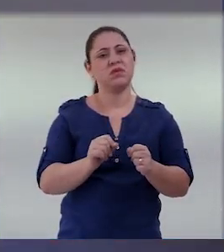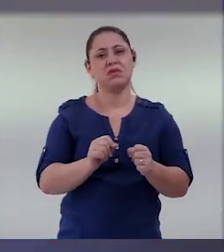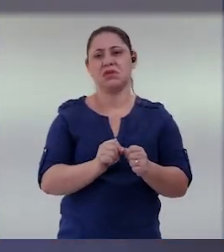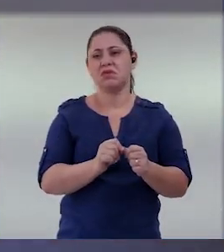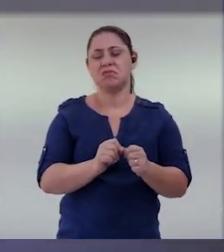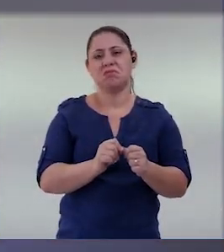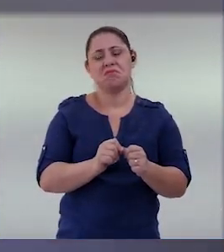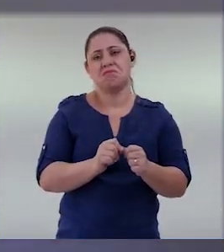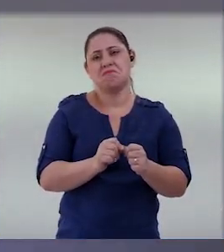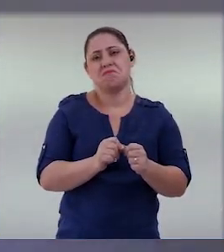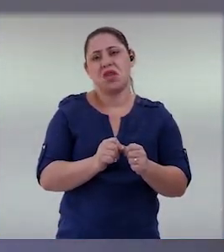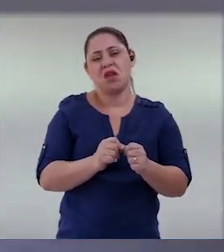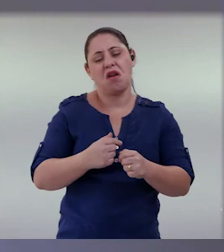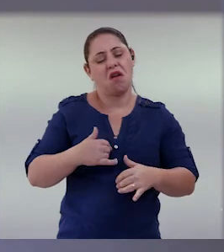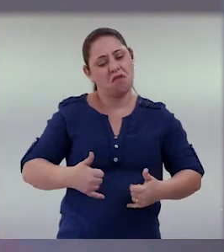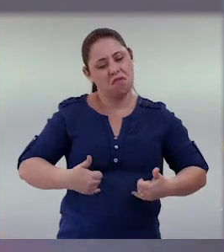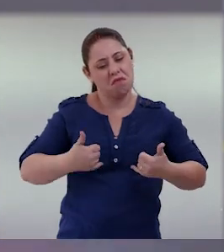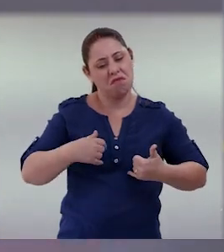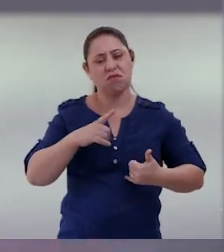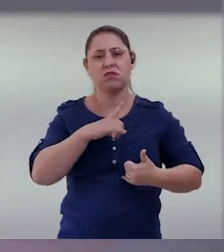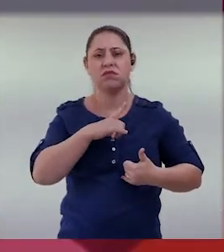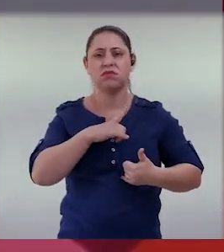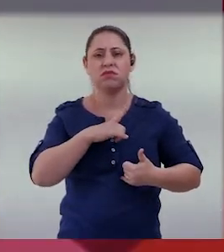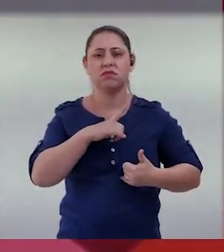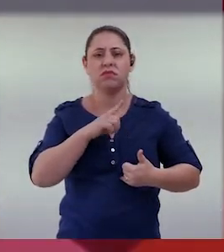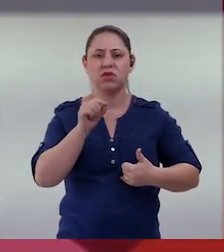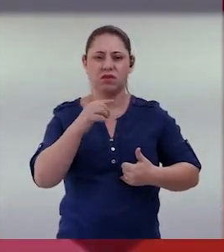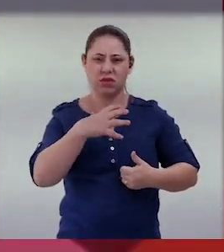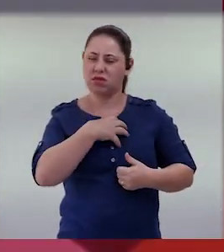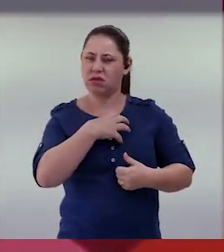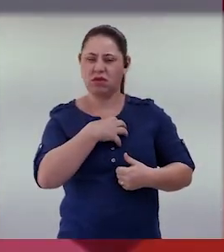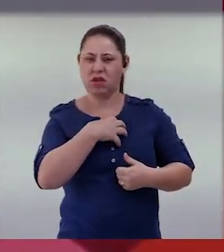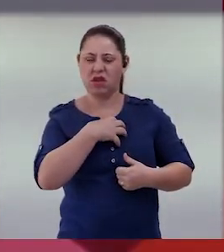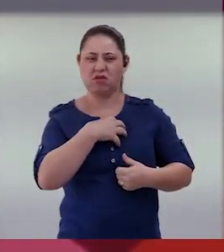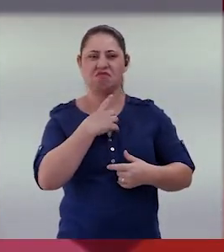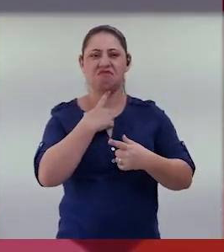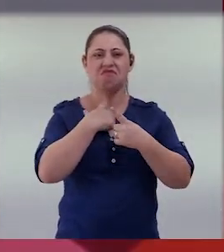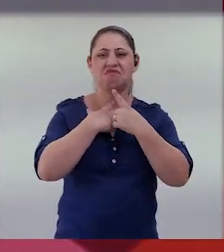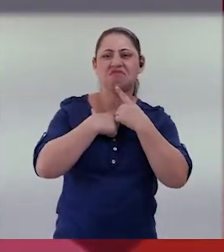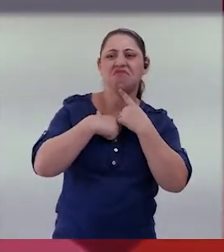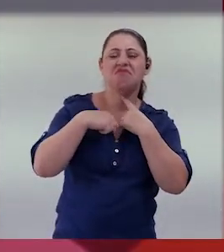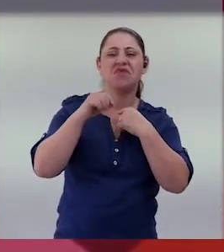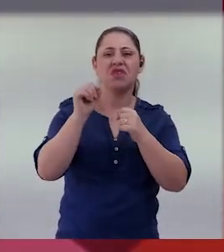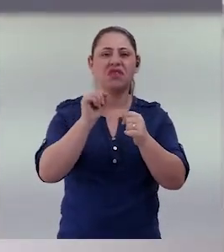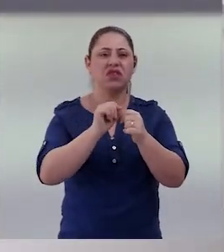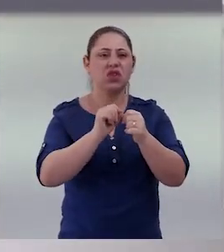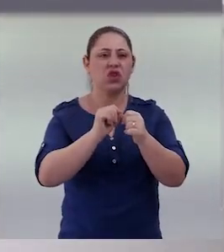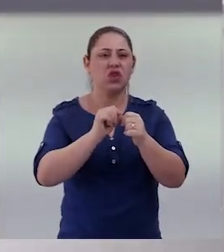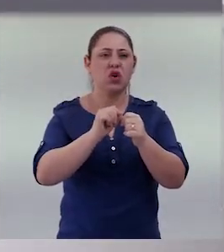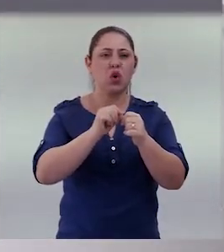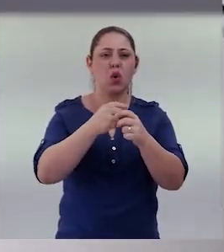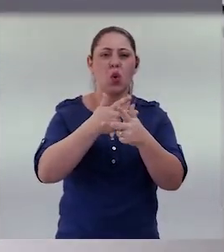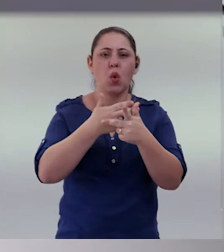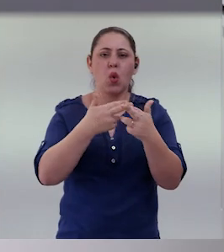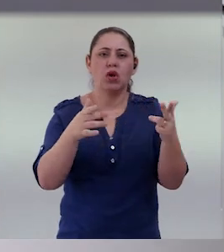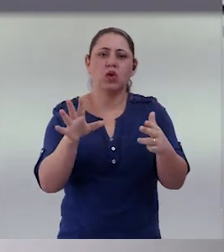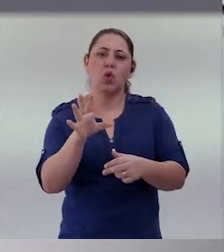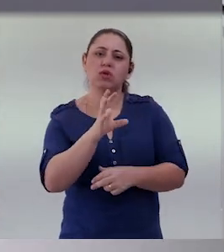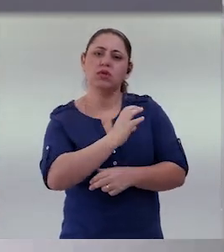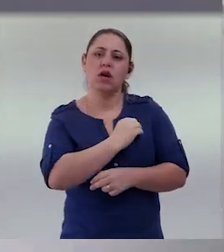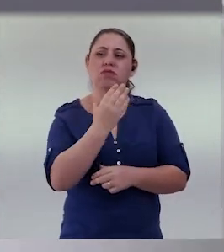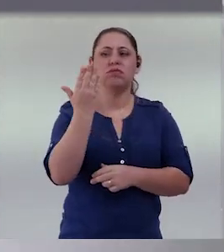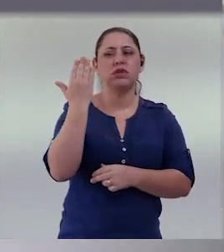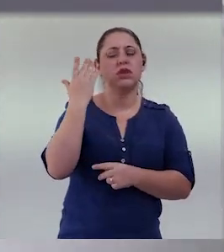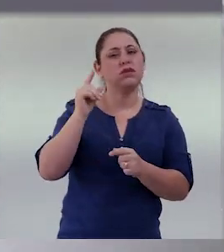que normalmente você realizaria com prazer, né? Você não sente mais vontade de fazer